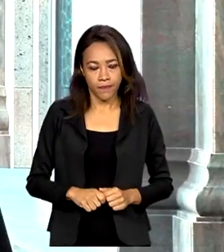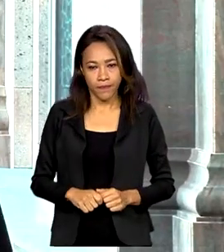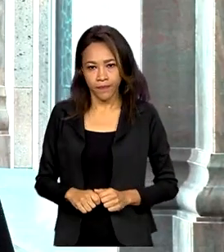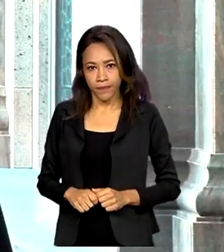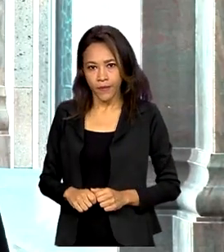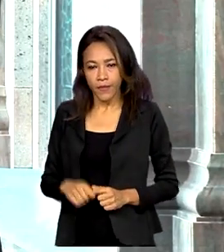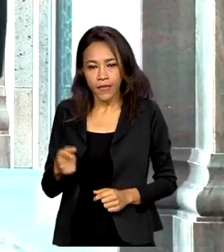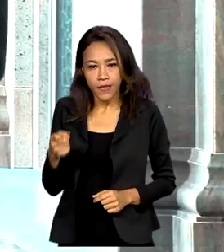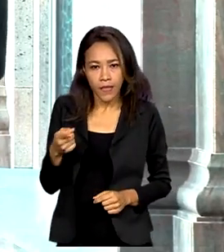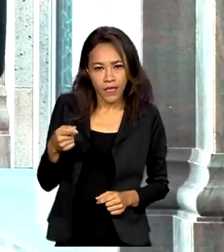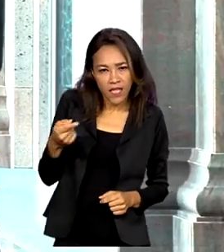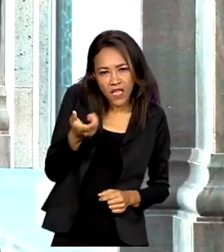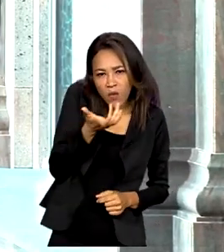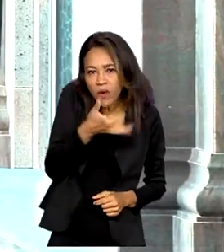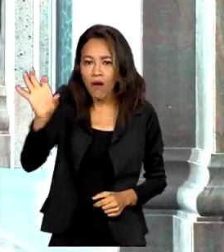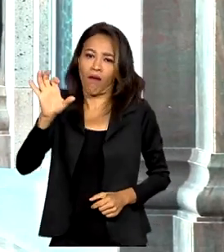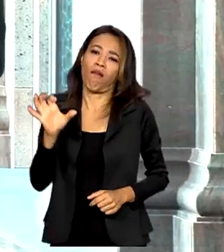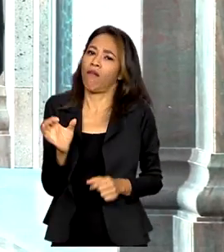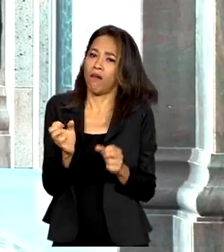que não querem a guerra,